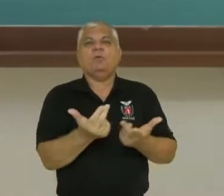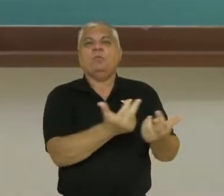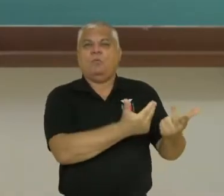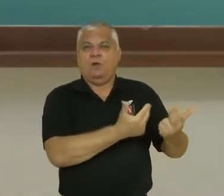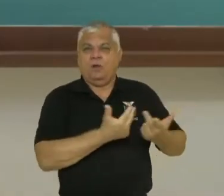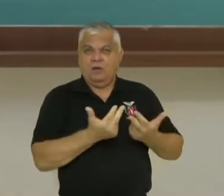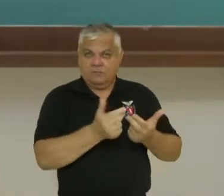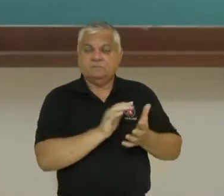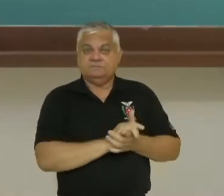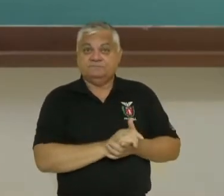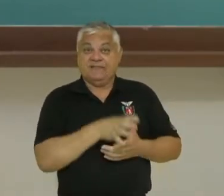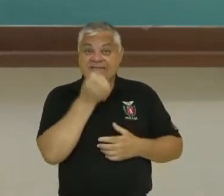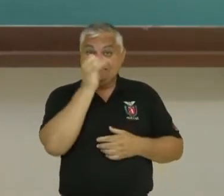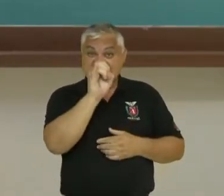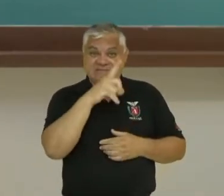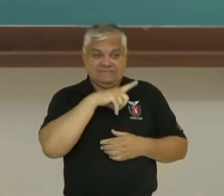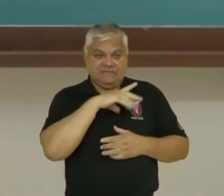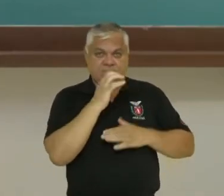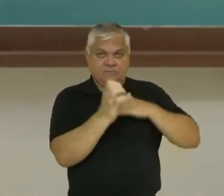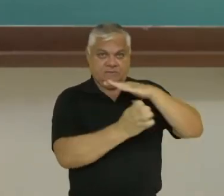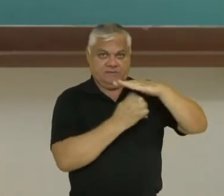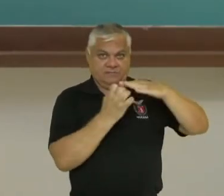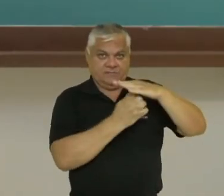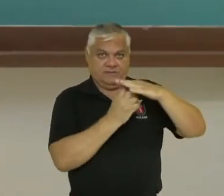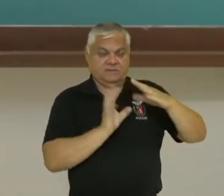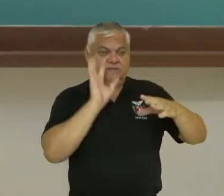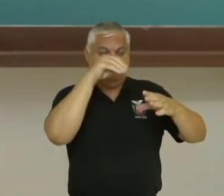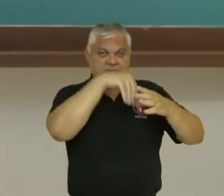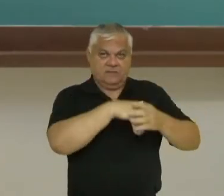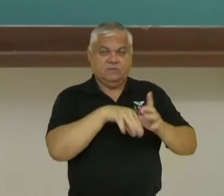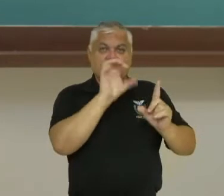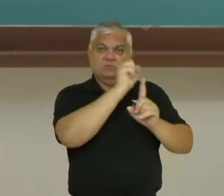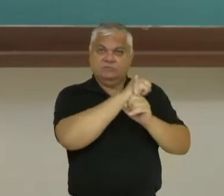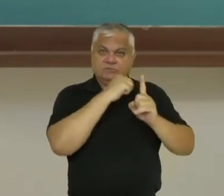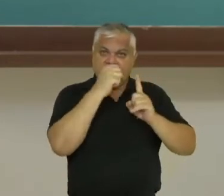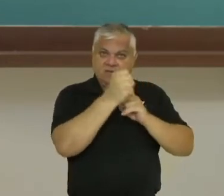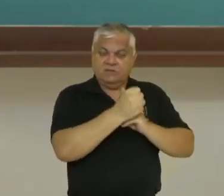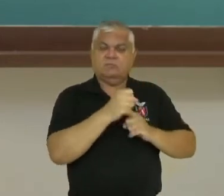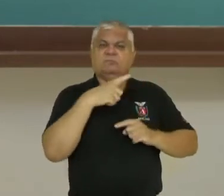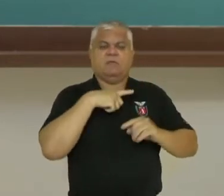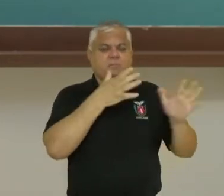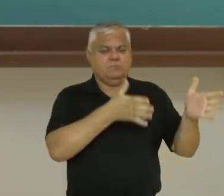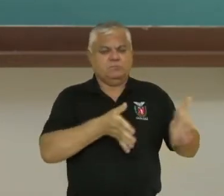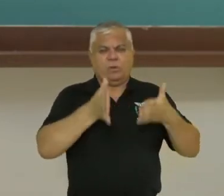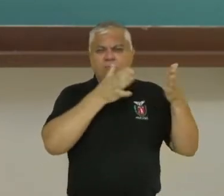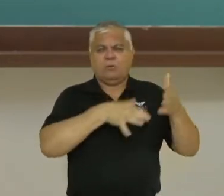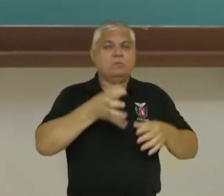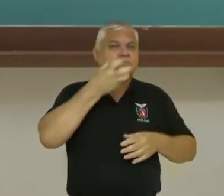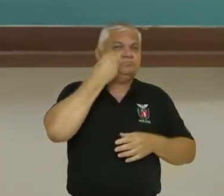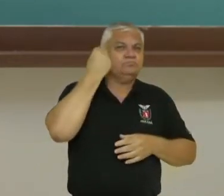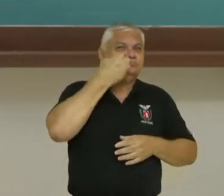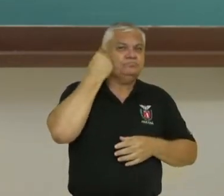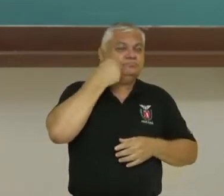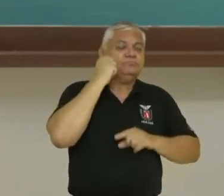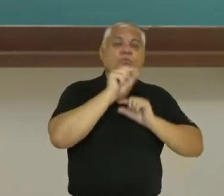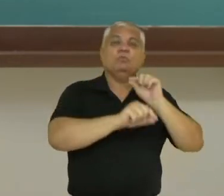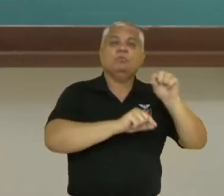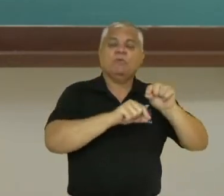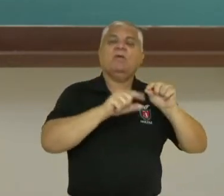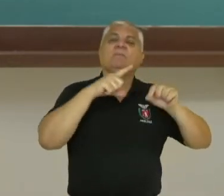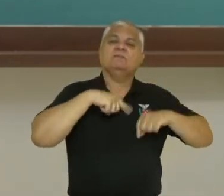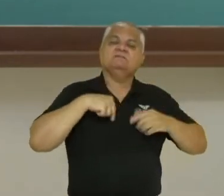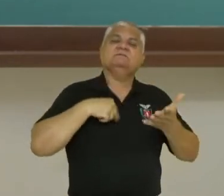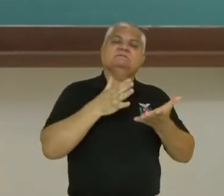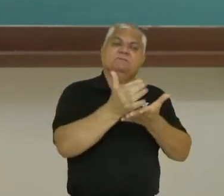Então, se existe uma empresa dentro desse modelo socialista que produz algum lucro, esse lucro deveria ser